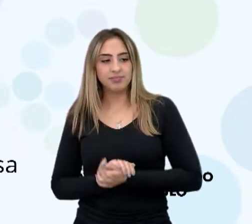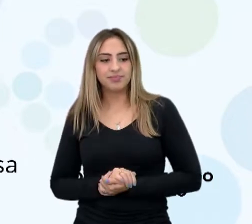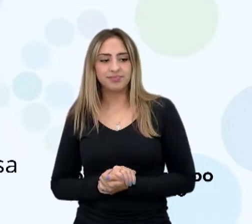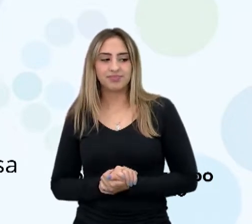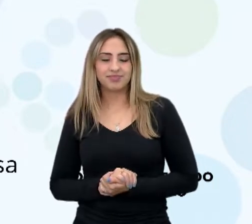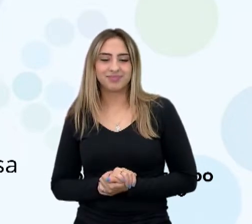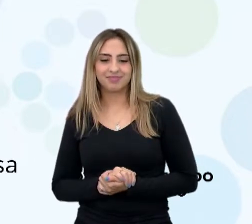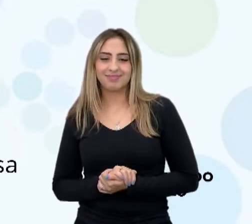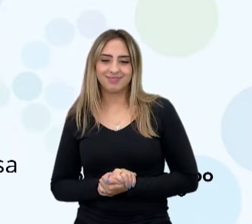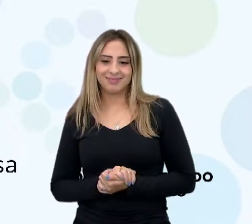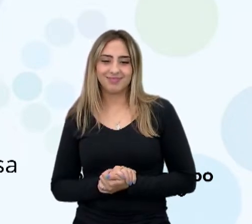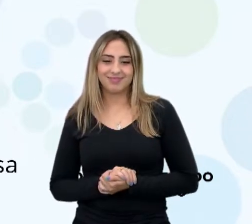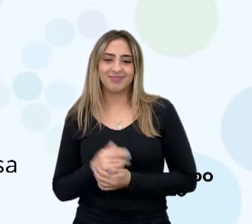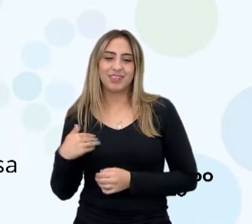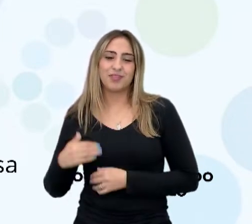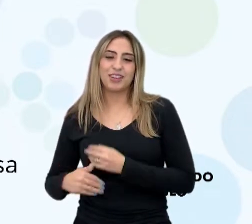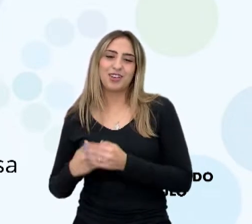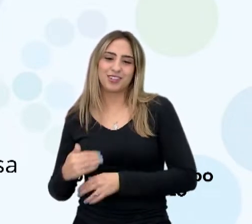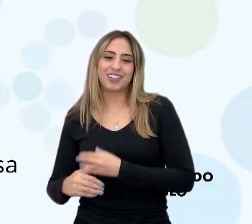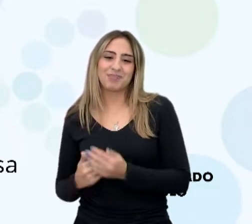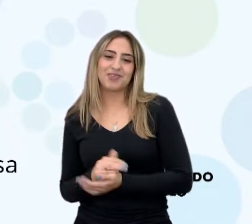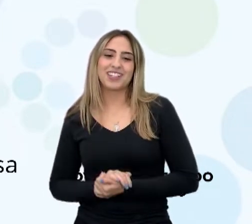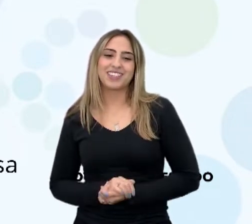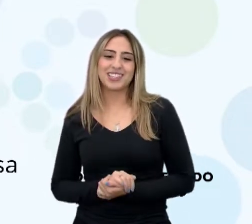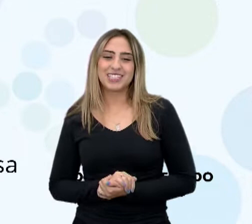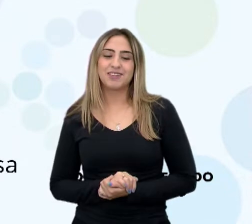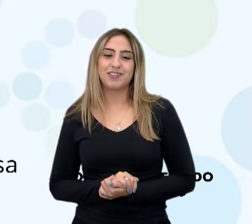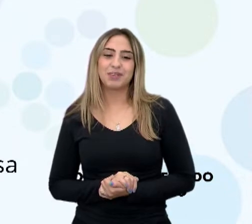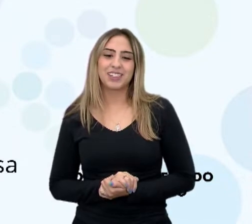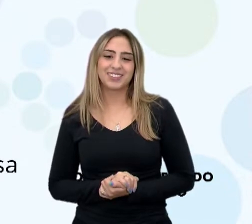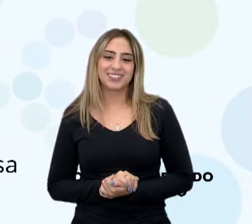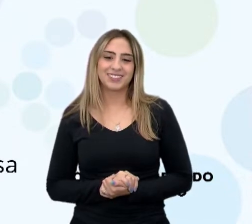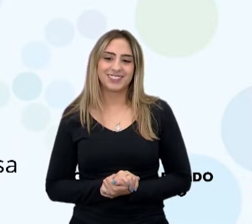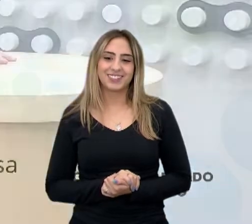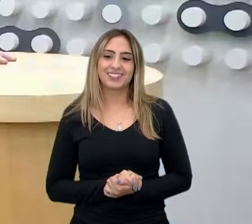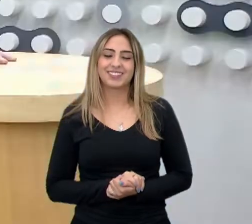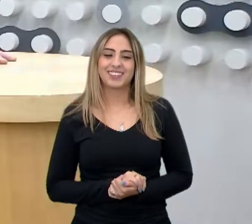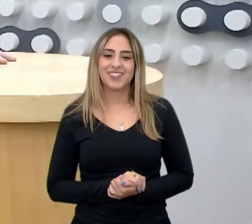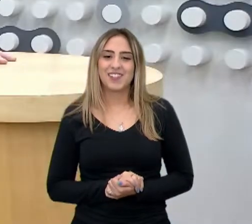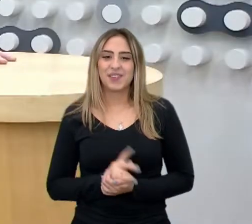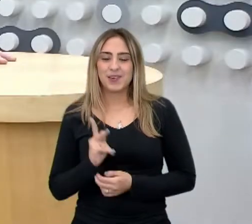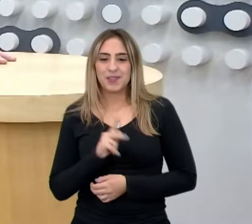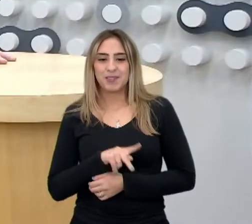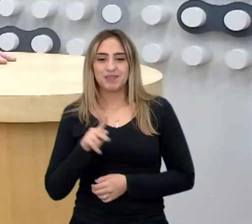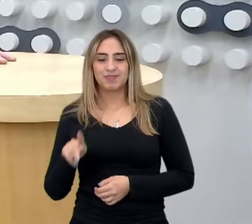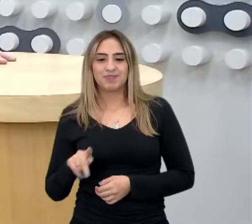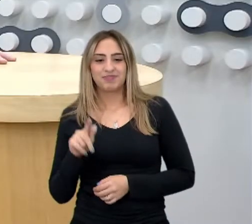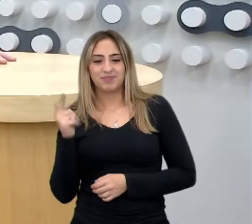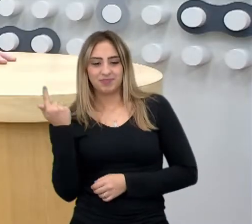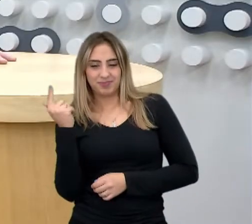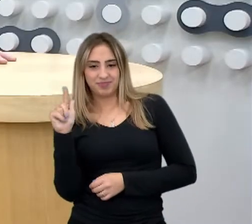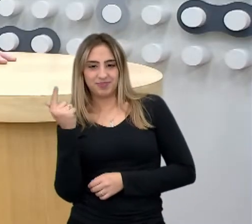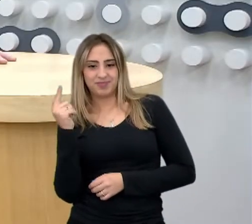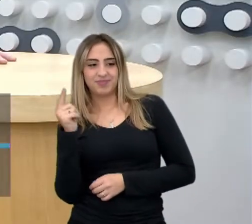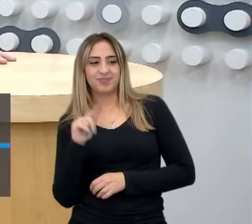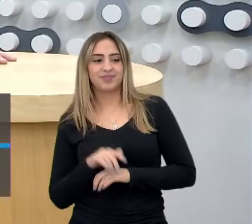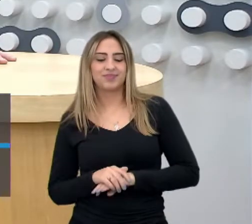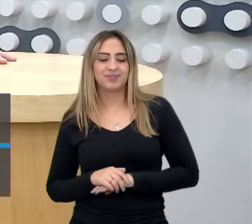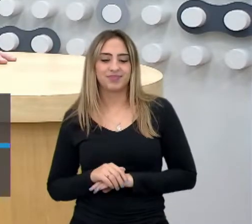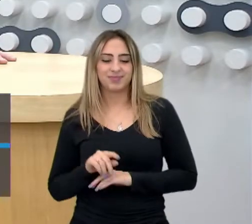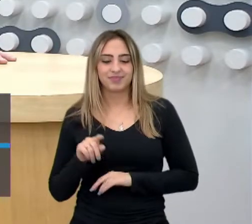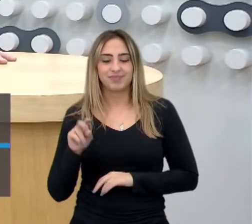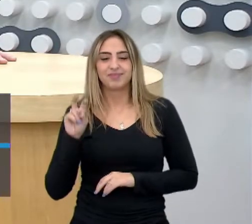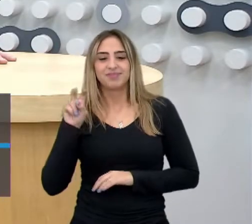no desenvolvimento 3. Eu sou o professor Antônio Russo Júnior, sou professor de Geografia do Centro